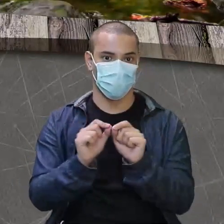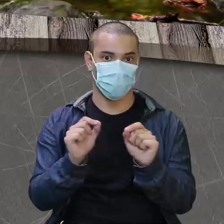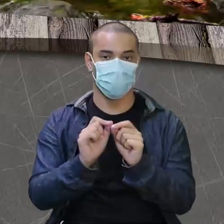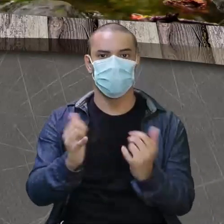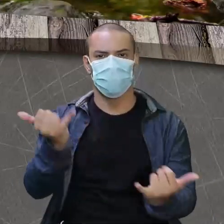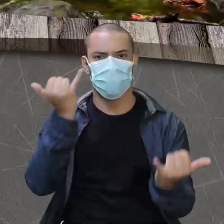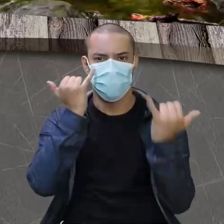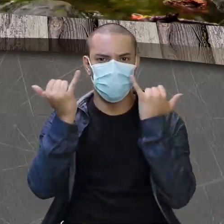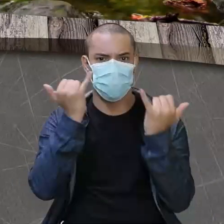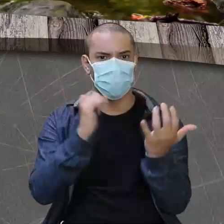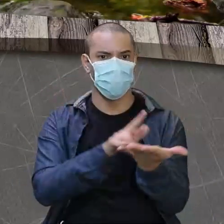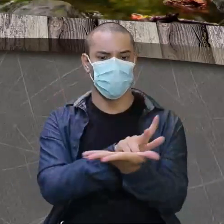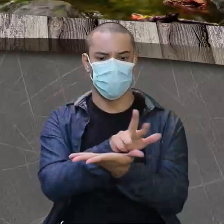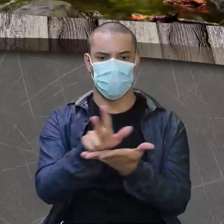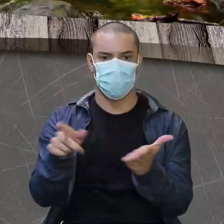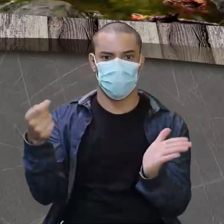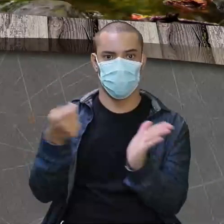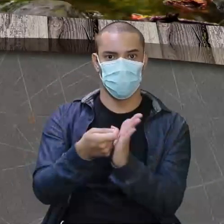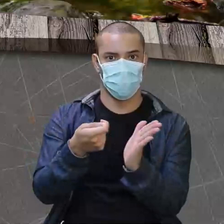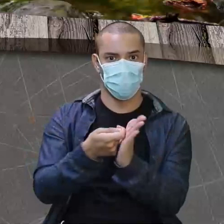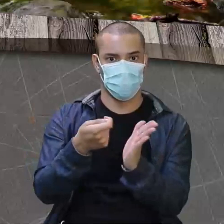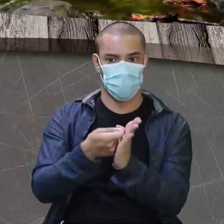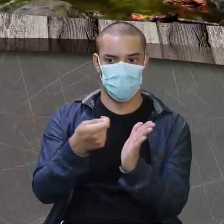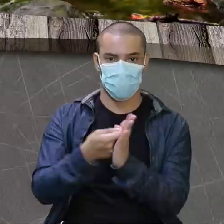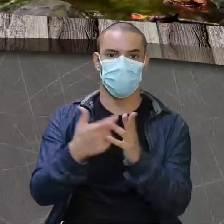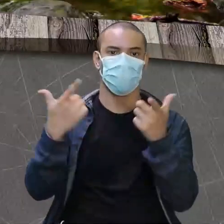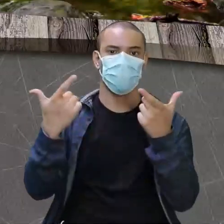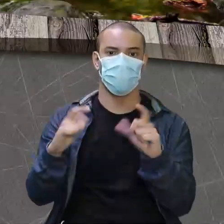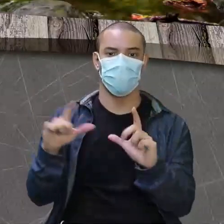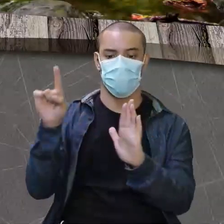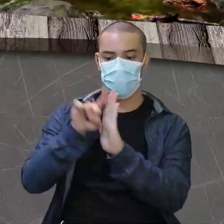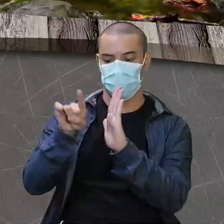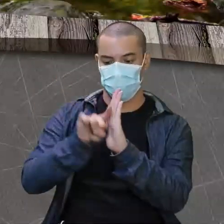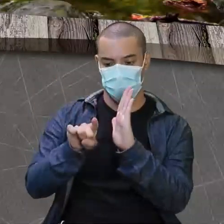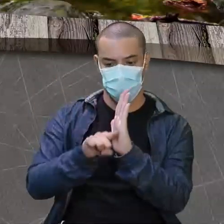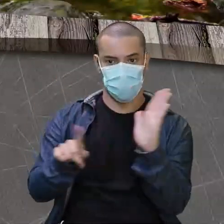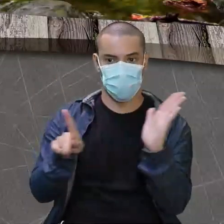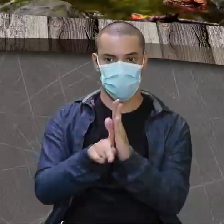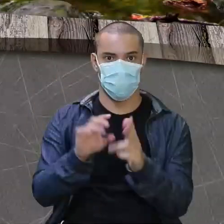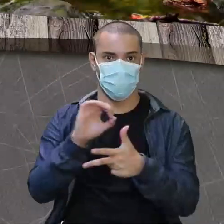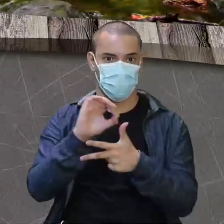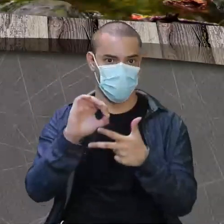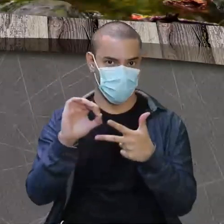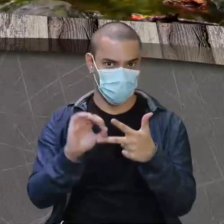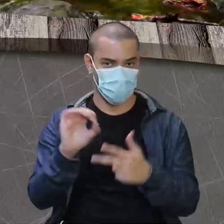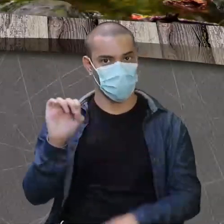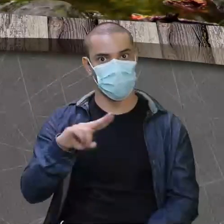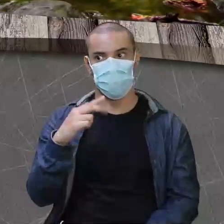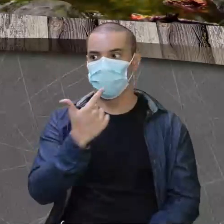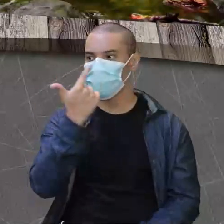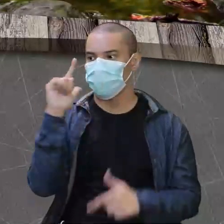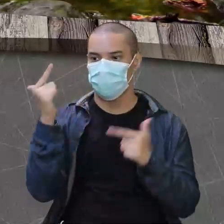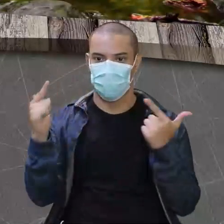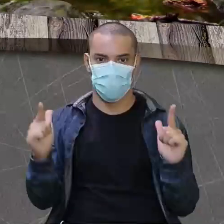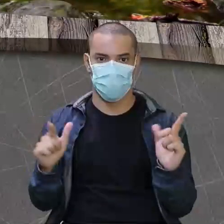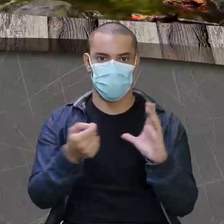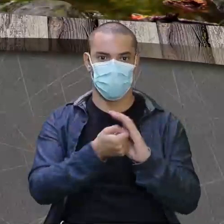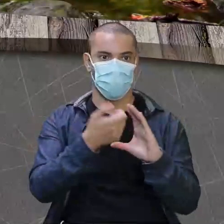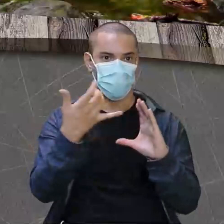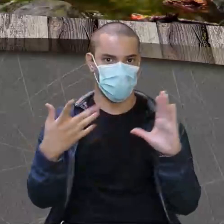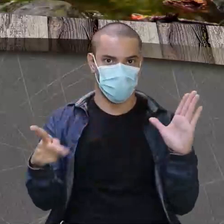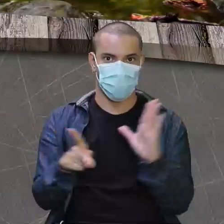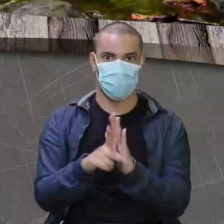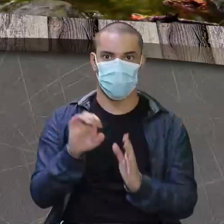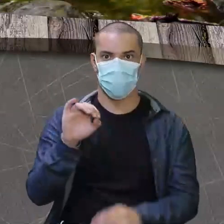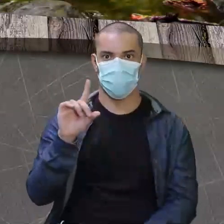muitas informações que vão ser cobradas para vocês em questões Enem, ou outras questões que envolvam aí aspectos